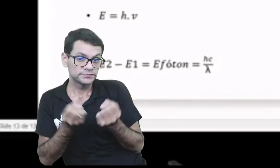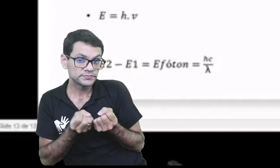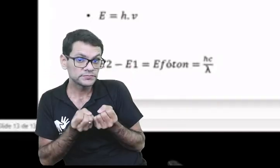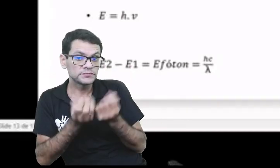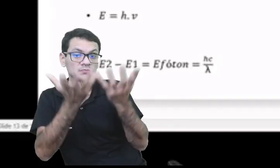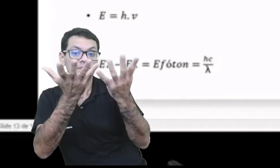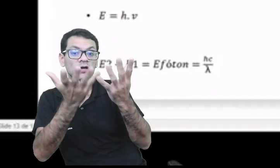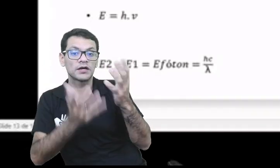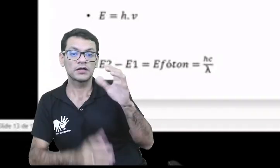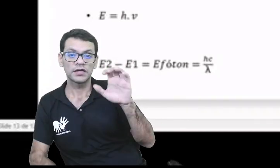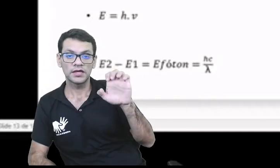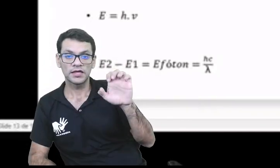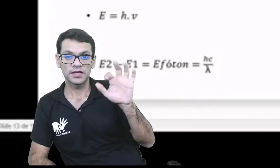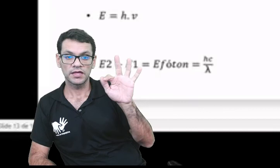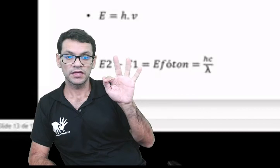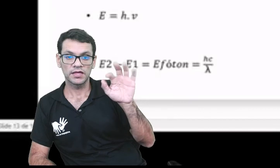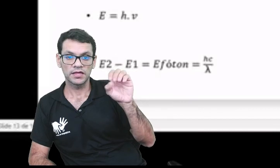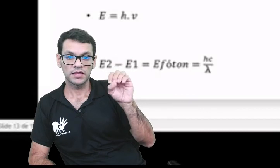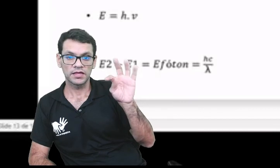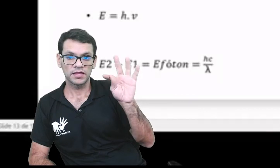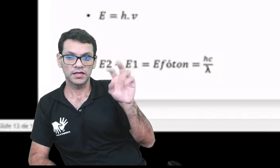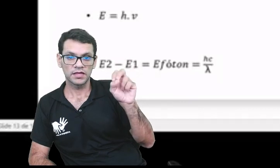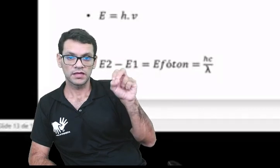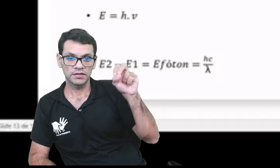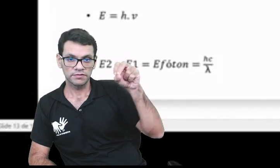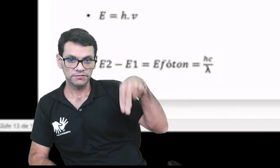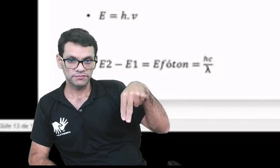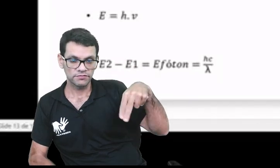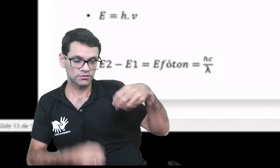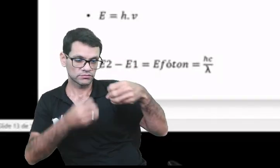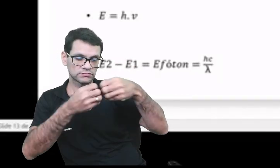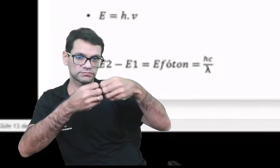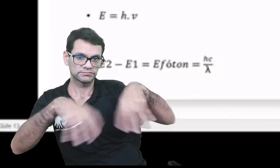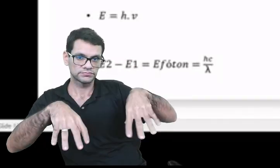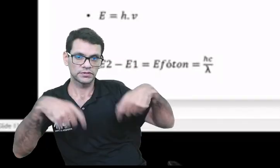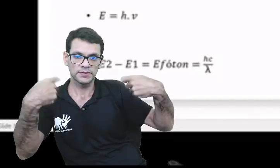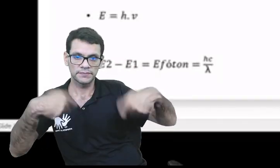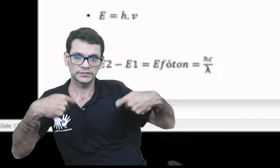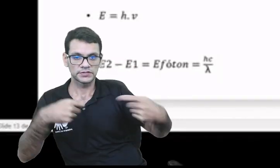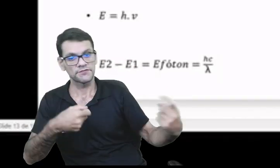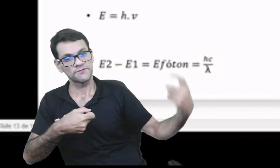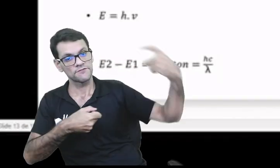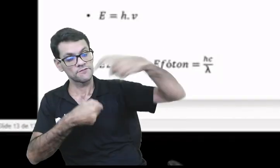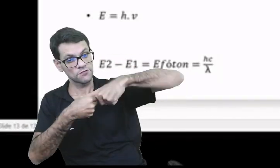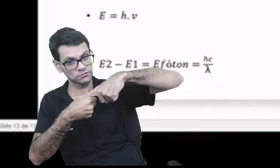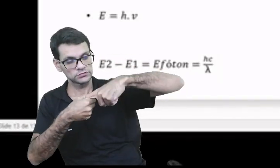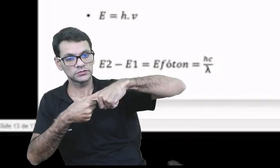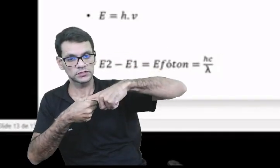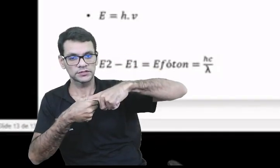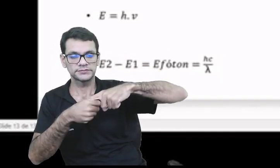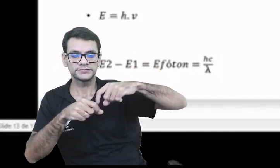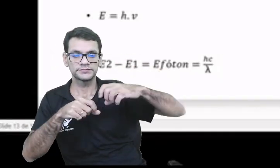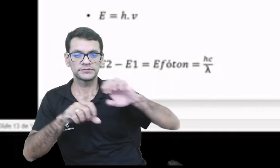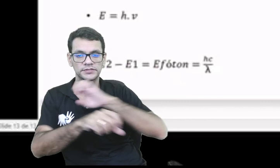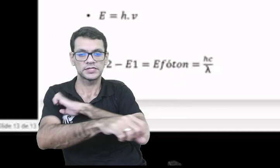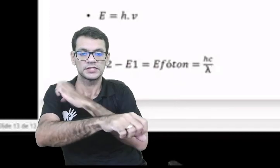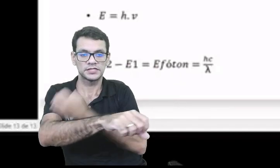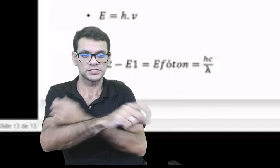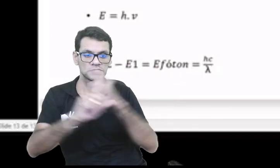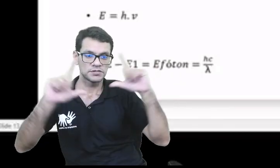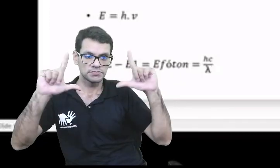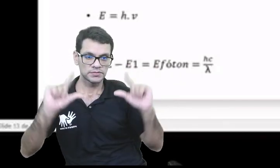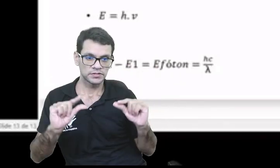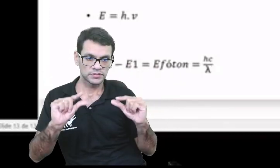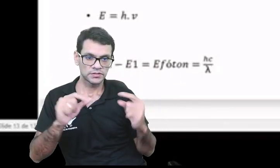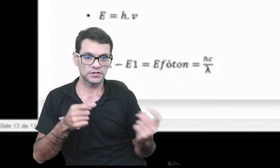começa a liberar essa luz, ele desprende essa energia e precisa voltar para o nível de energia menor. E aí